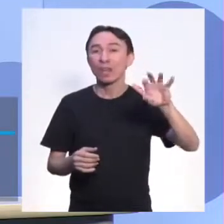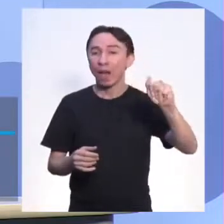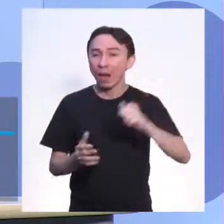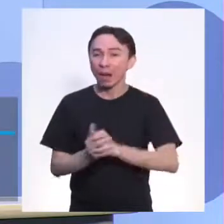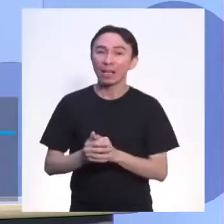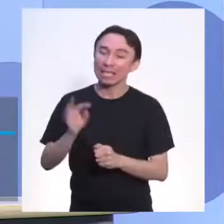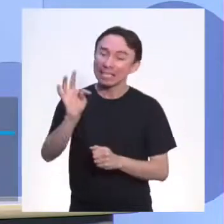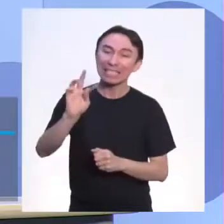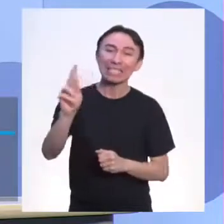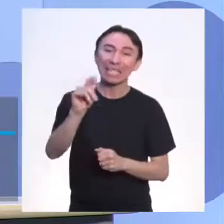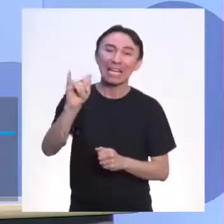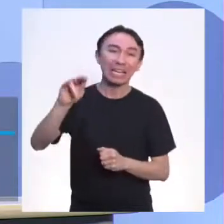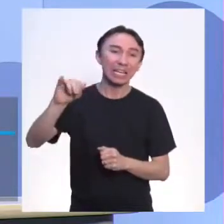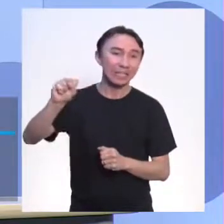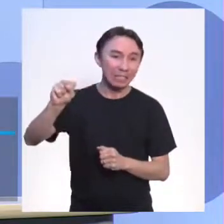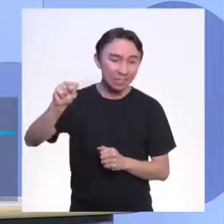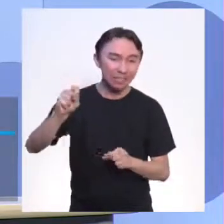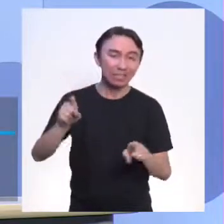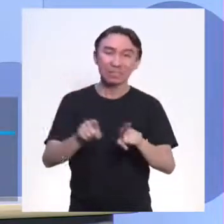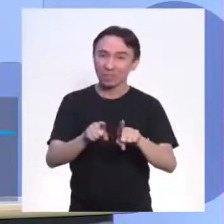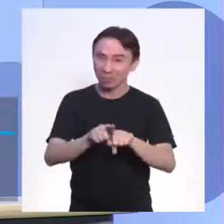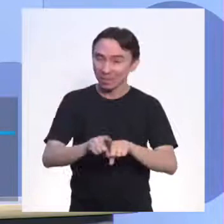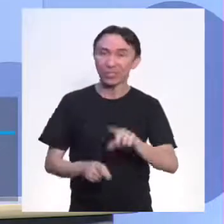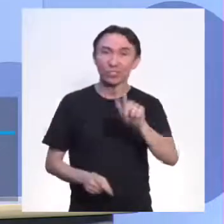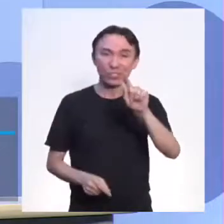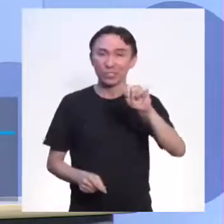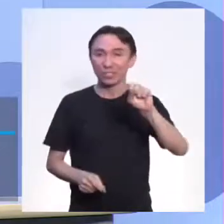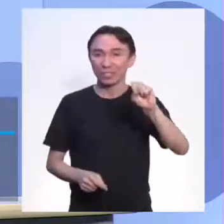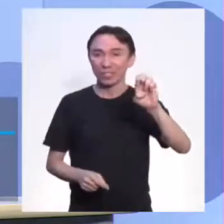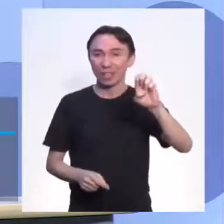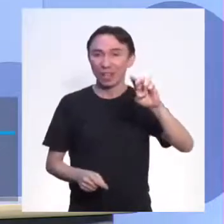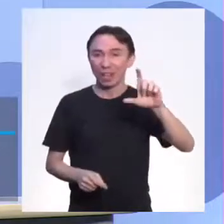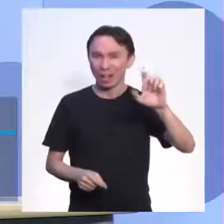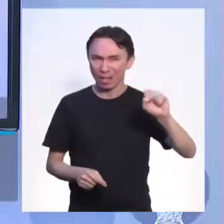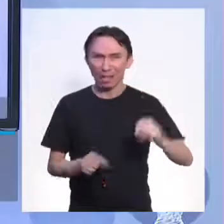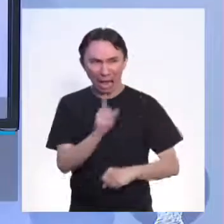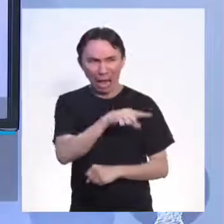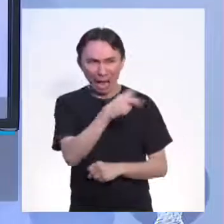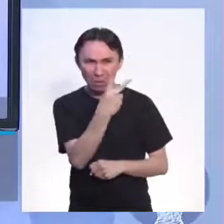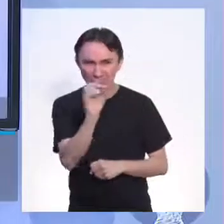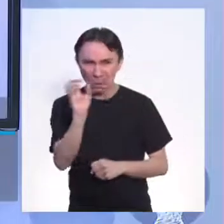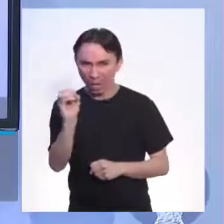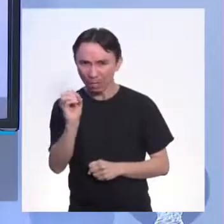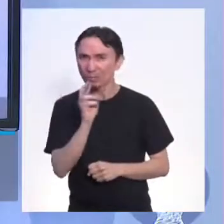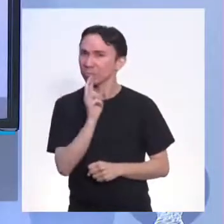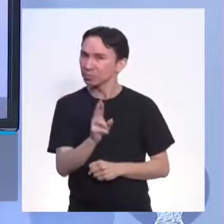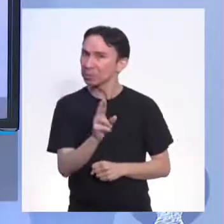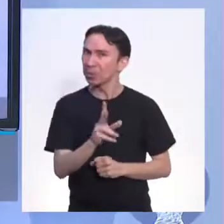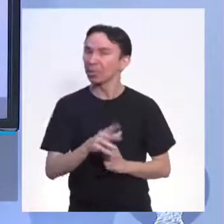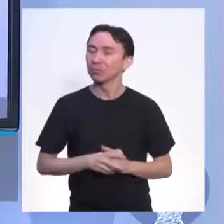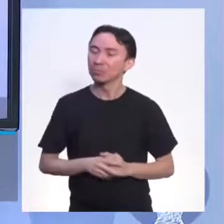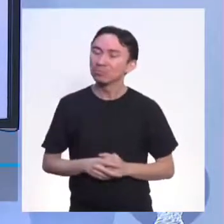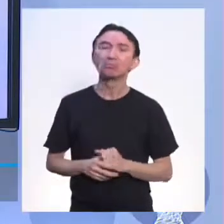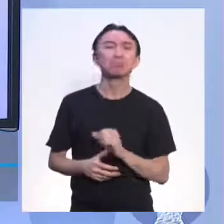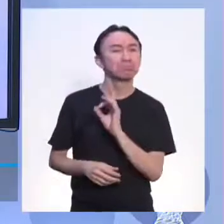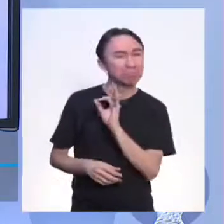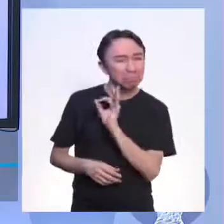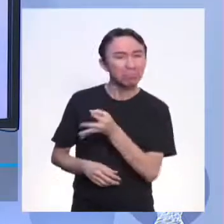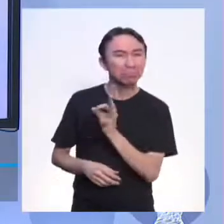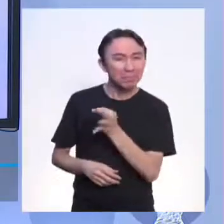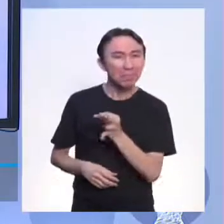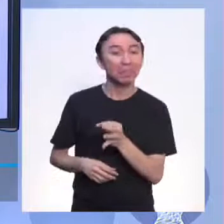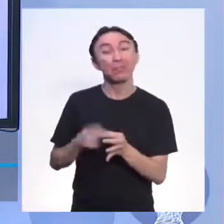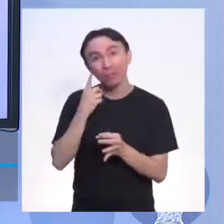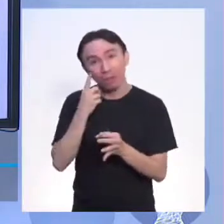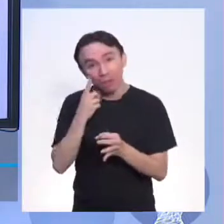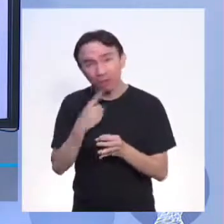Thaís e Gisele, da professora Verônica. E aí, professora Inês, são 200 números? Ah, muito bem. Então, eu vou resolver